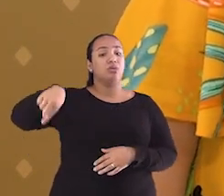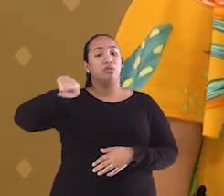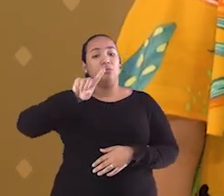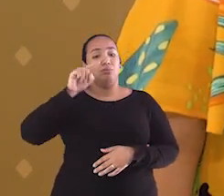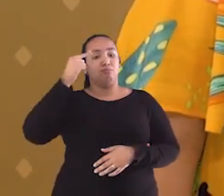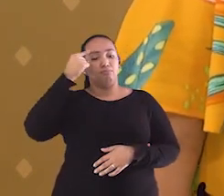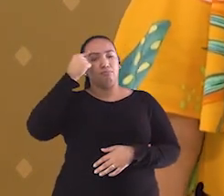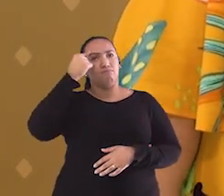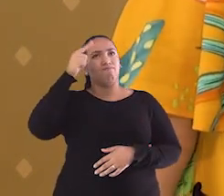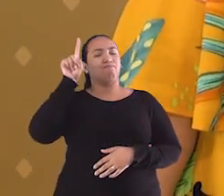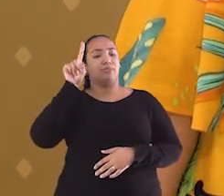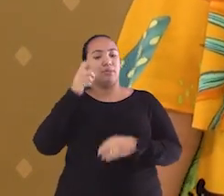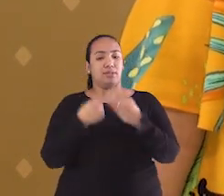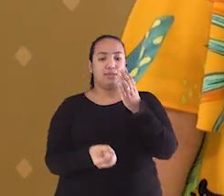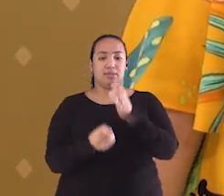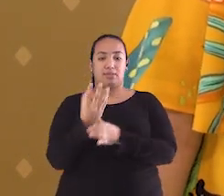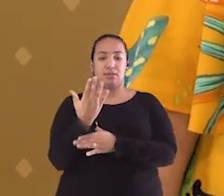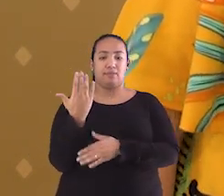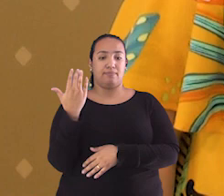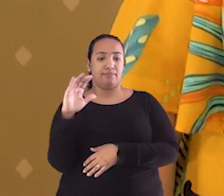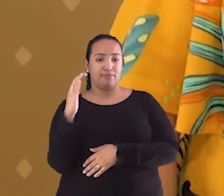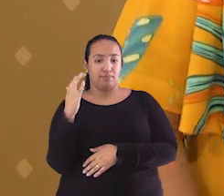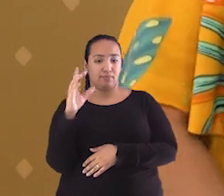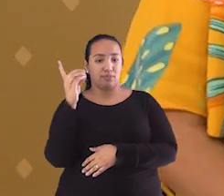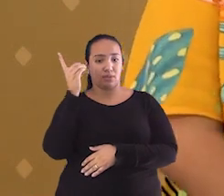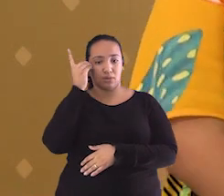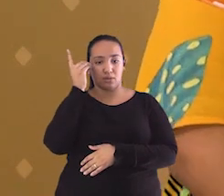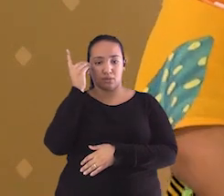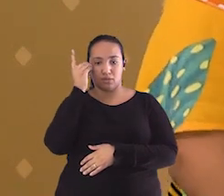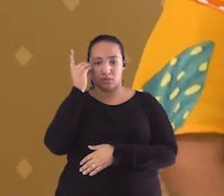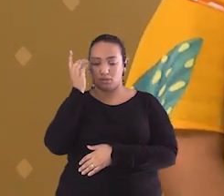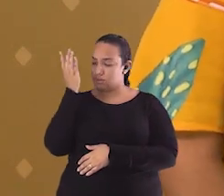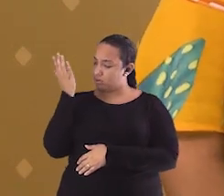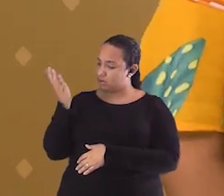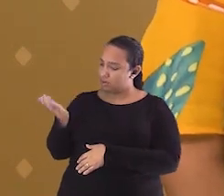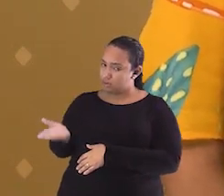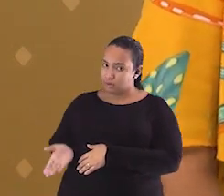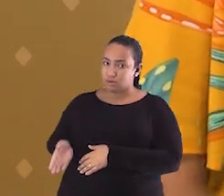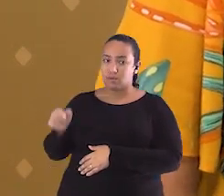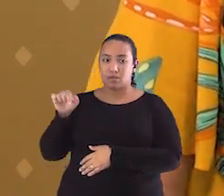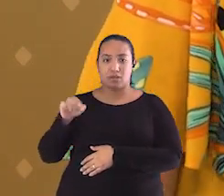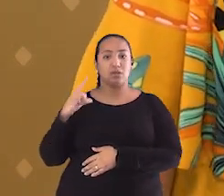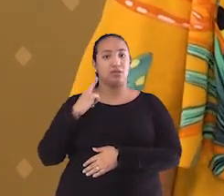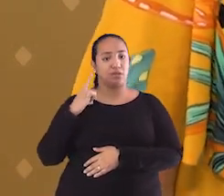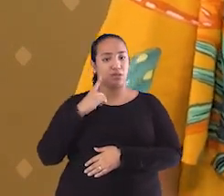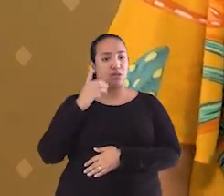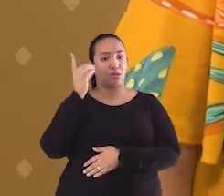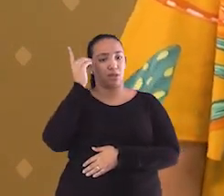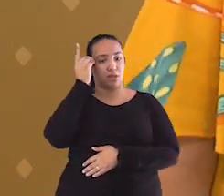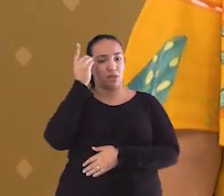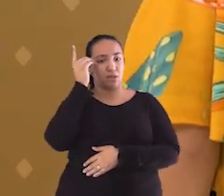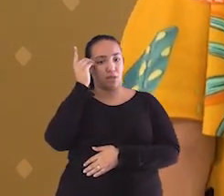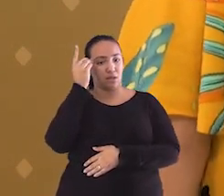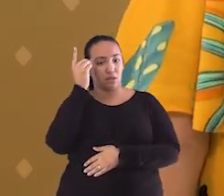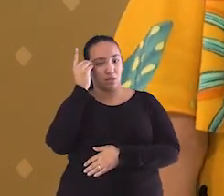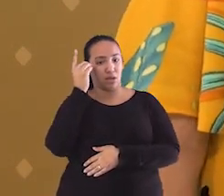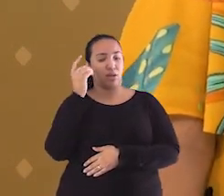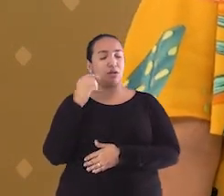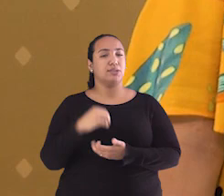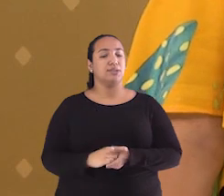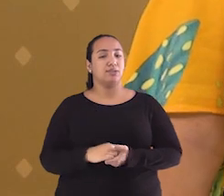ideia de surgir, de criar o Carinha Cicadal, foi porque a Isabela, com a síndrome de Down,